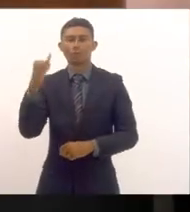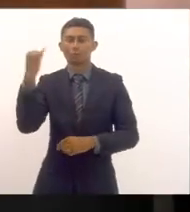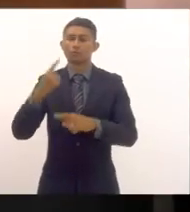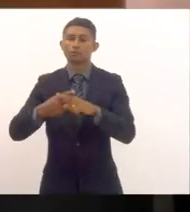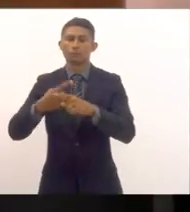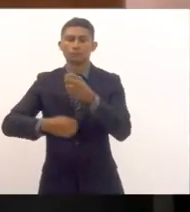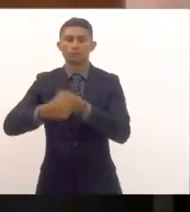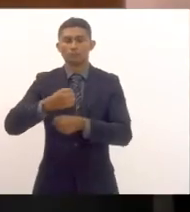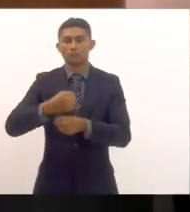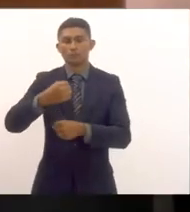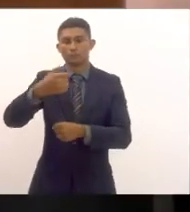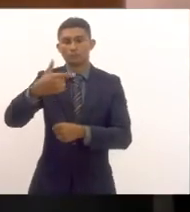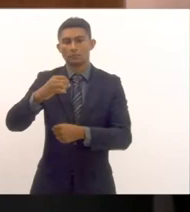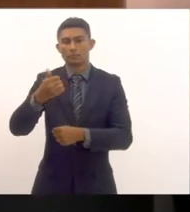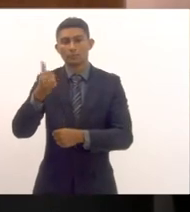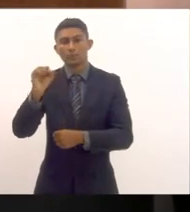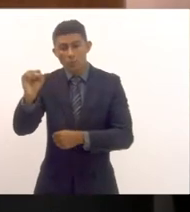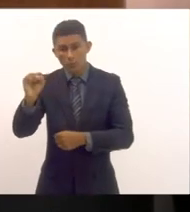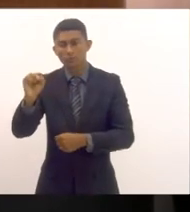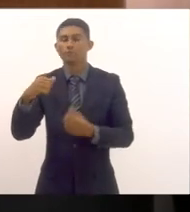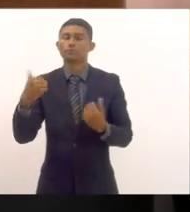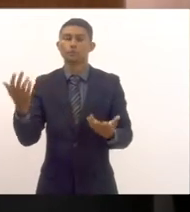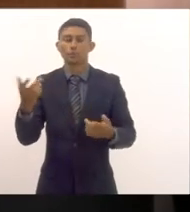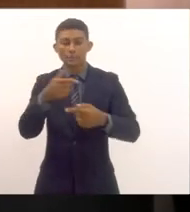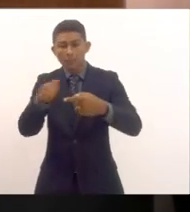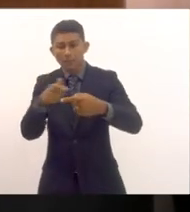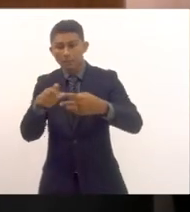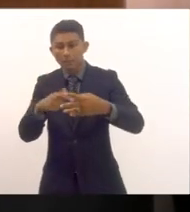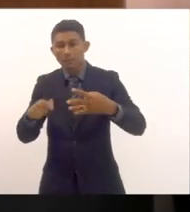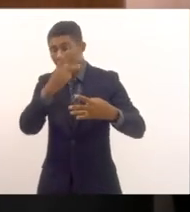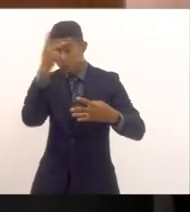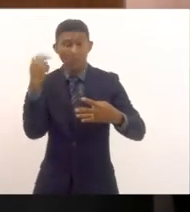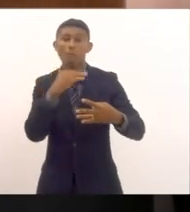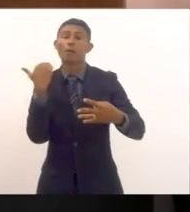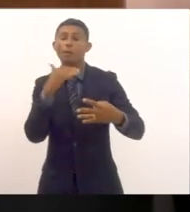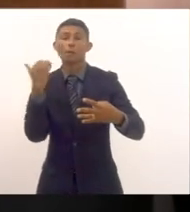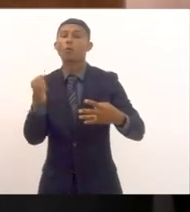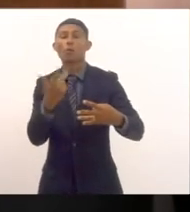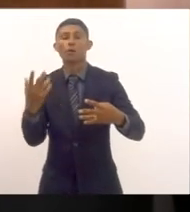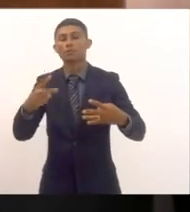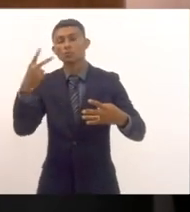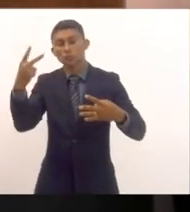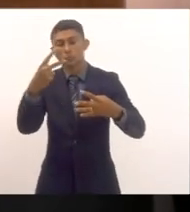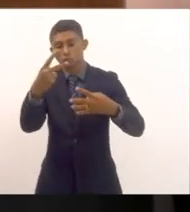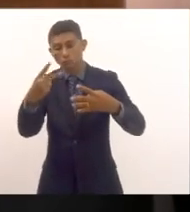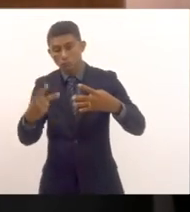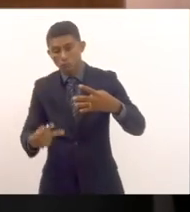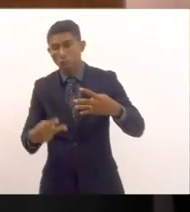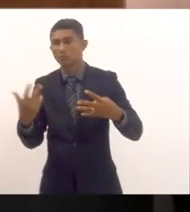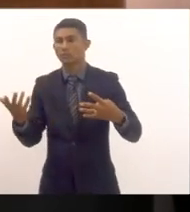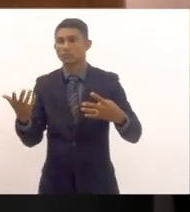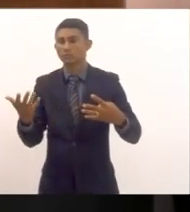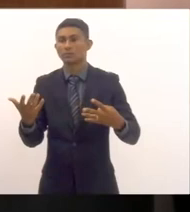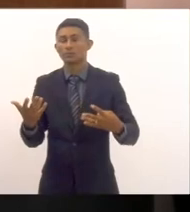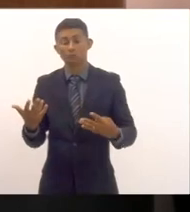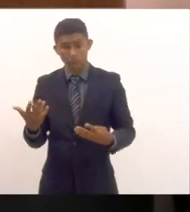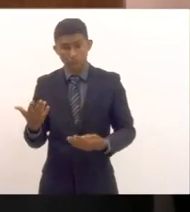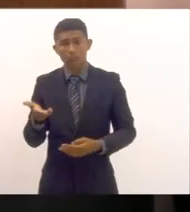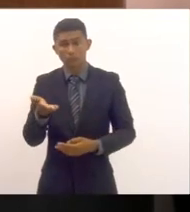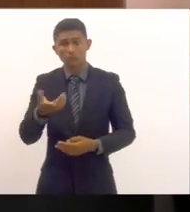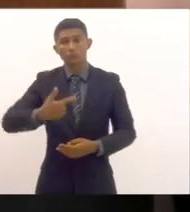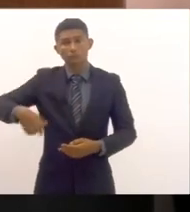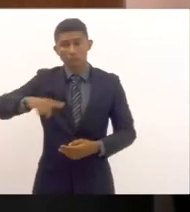2018 duas pessoas morrem apo semana atropelado pelo trem e ao caso da jovem foi que a gente deu visibilidade